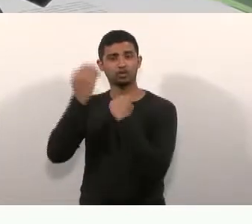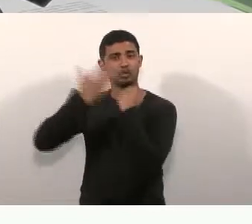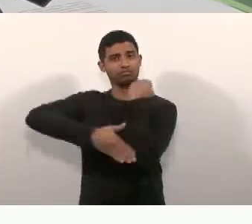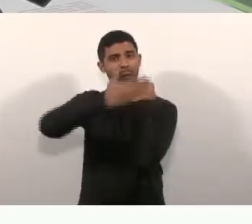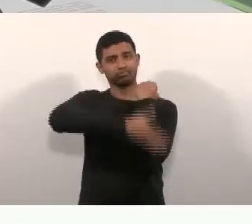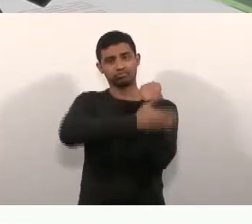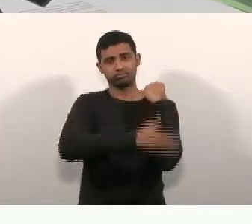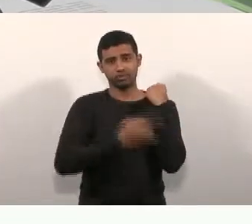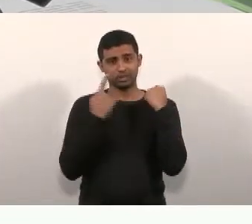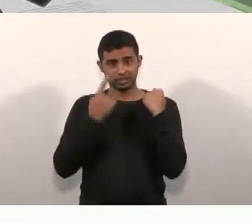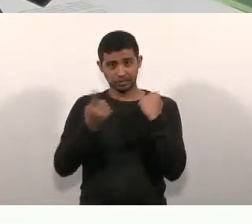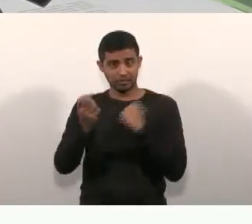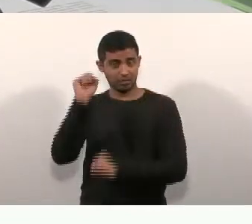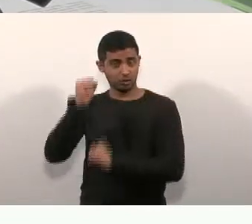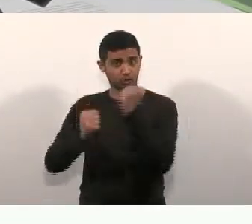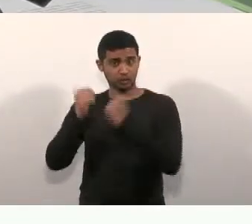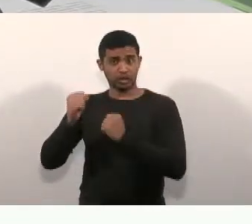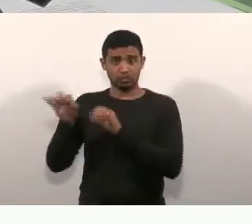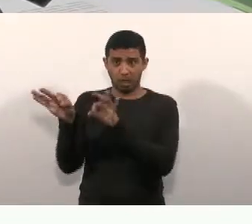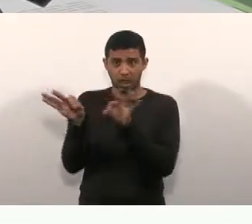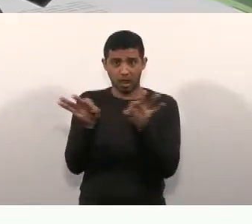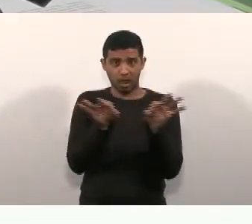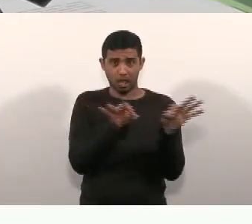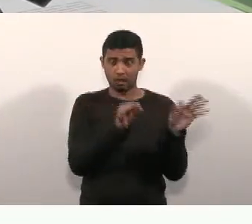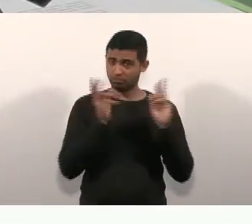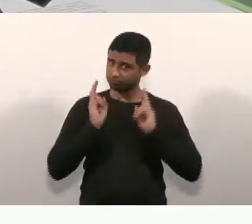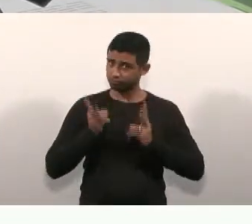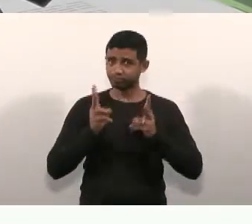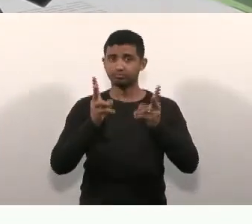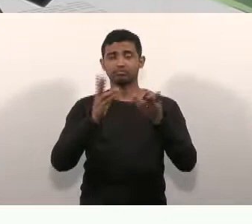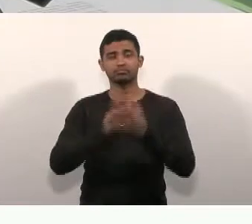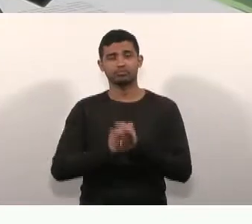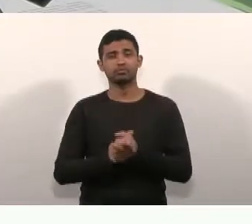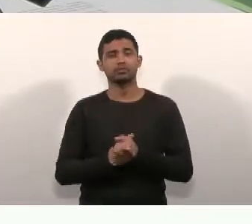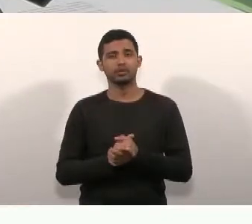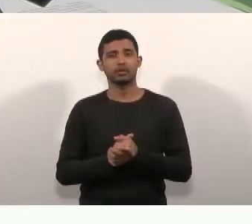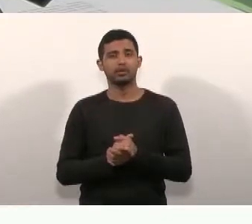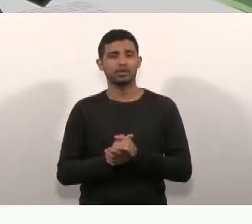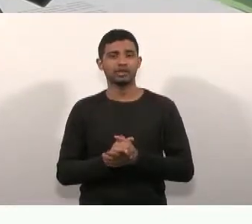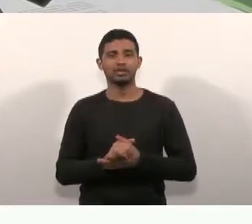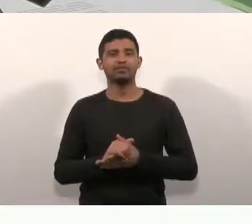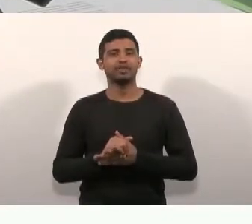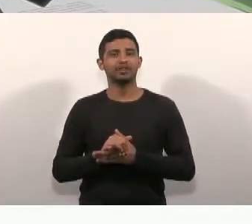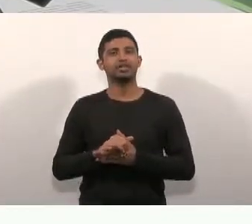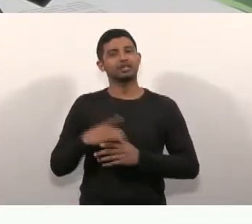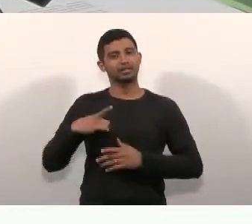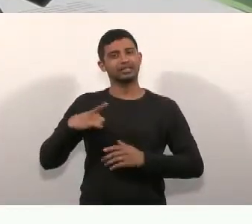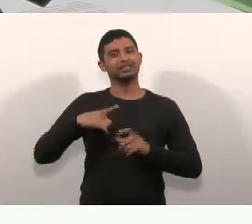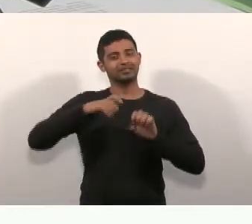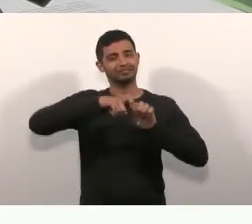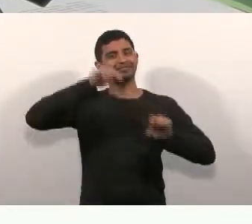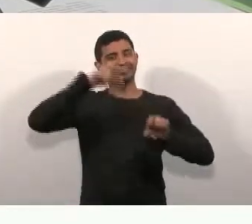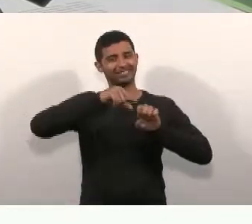Portanto, era uma produção pujante. Em função dos empreendimentos